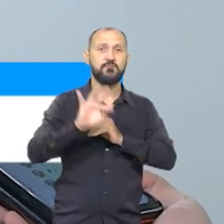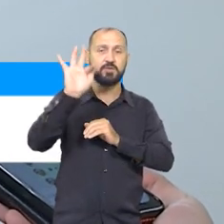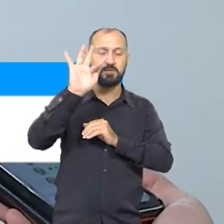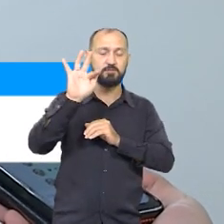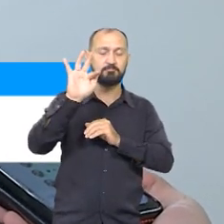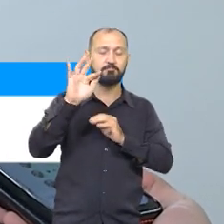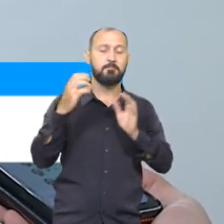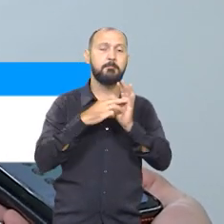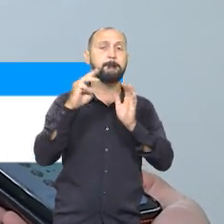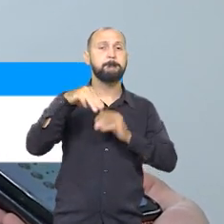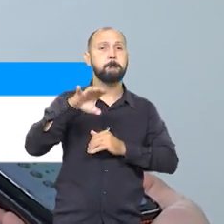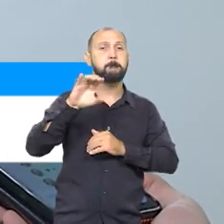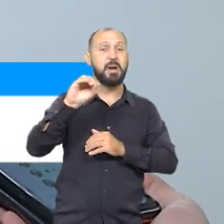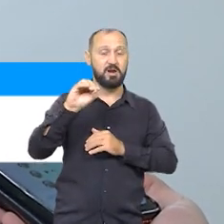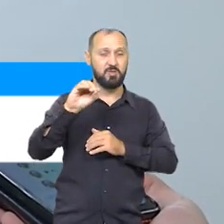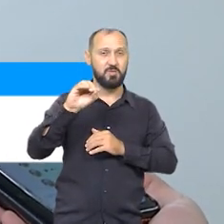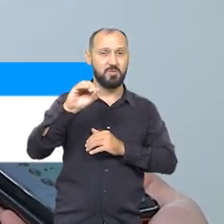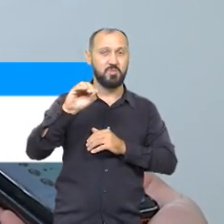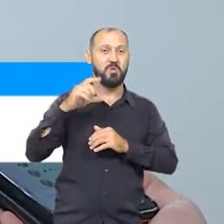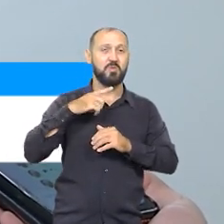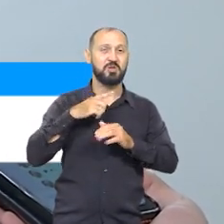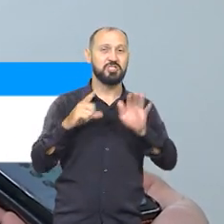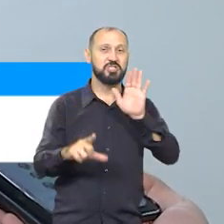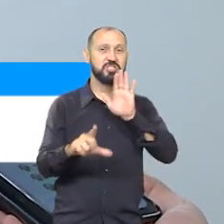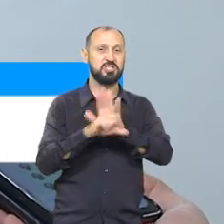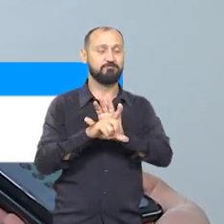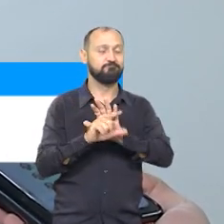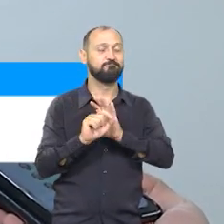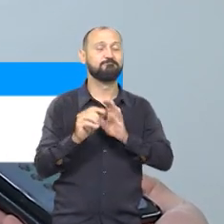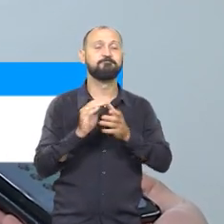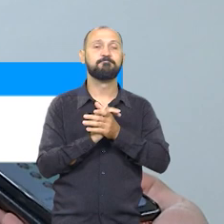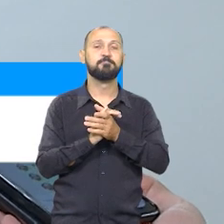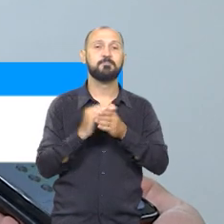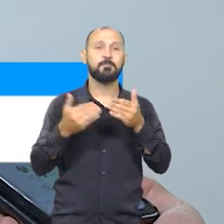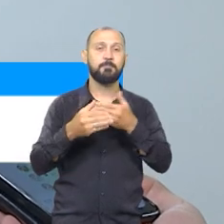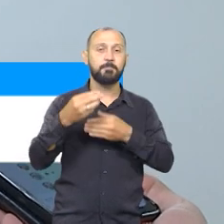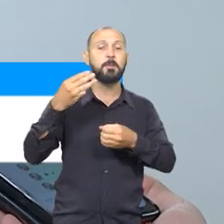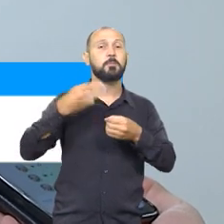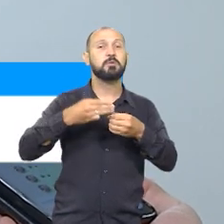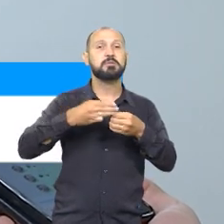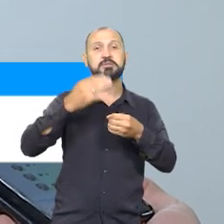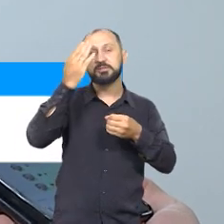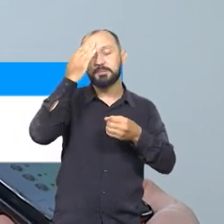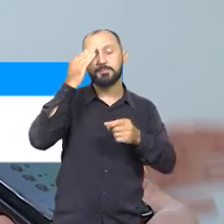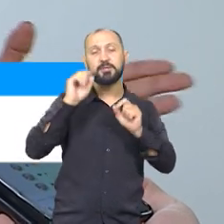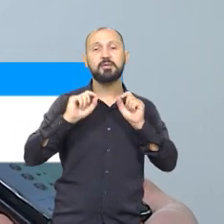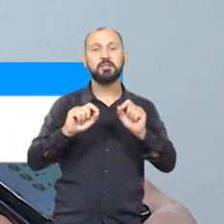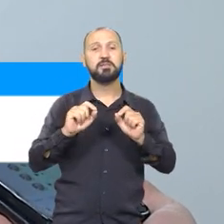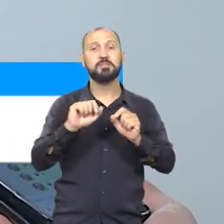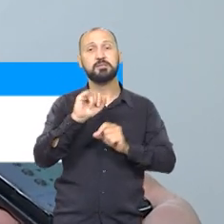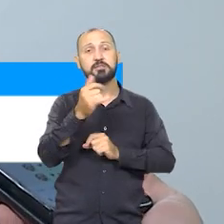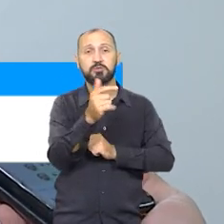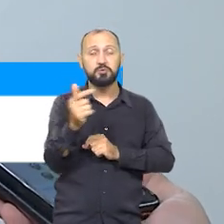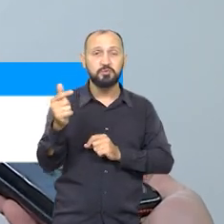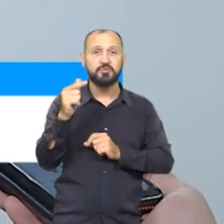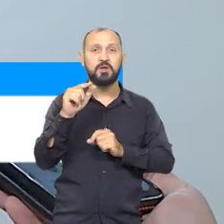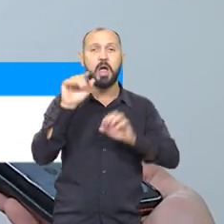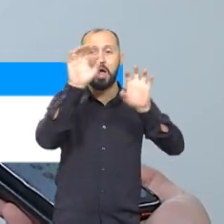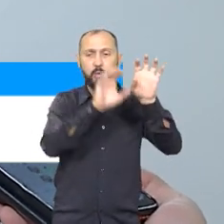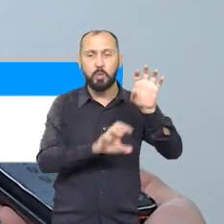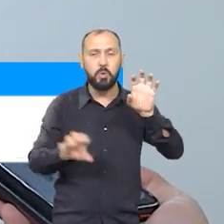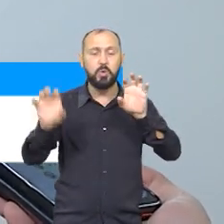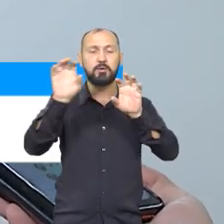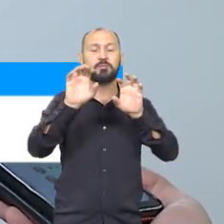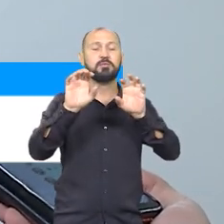federal Marco legal né do saneamento básico é importante o para os municípios que se não houver a